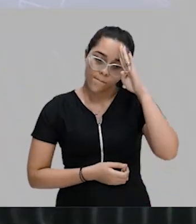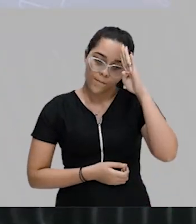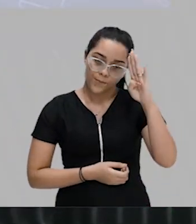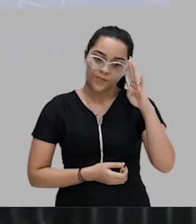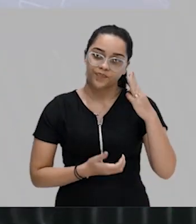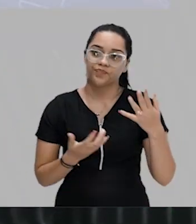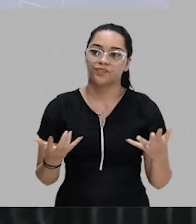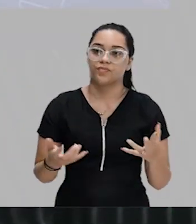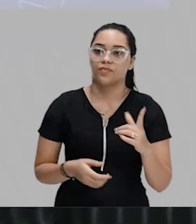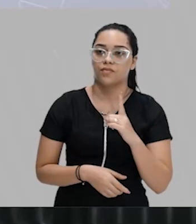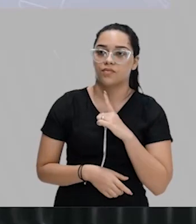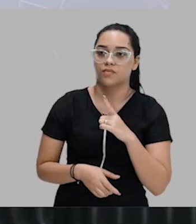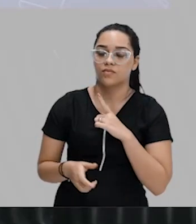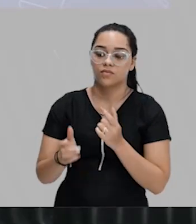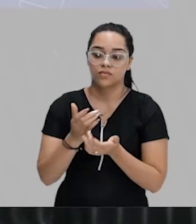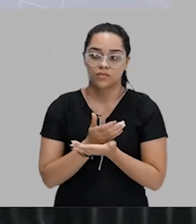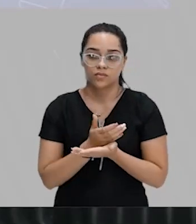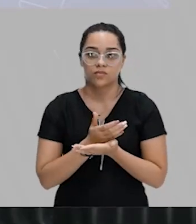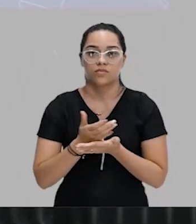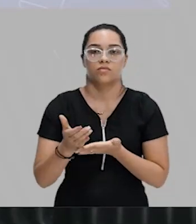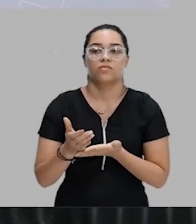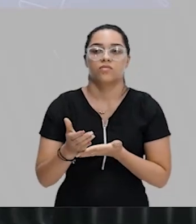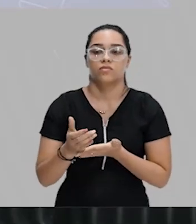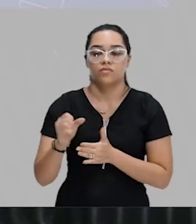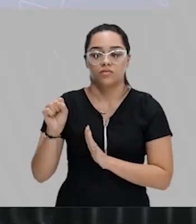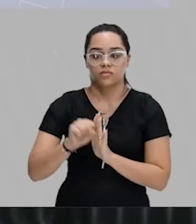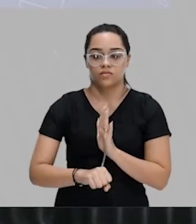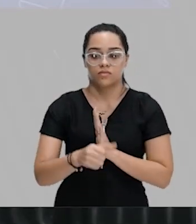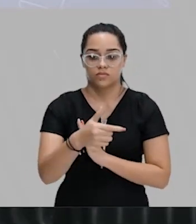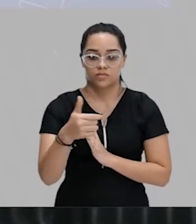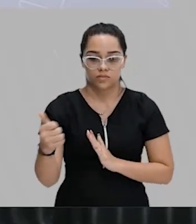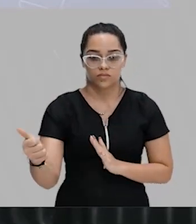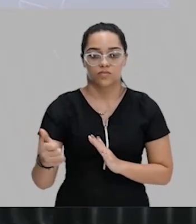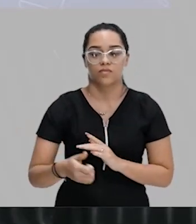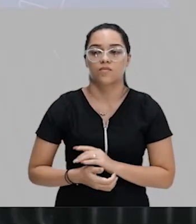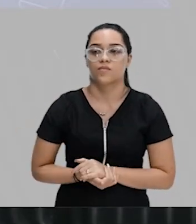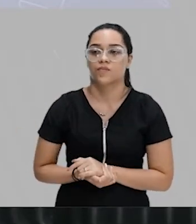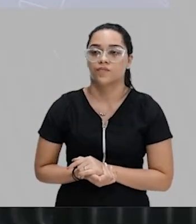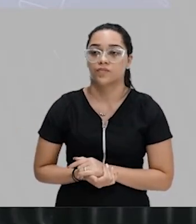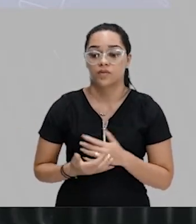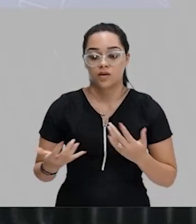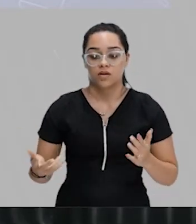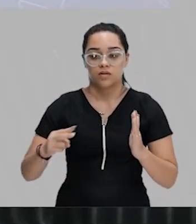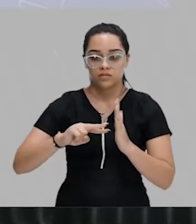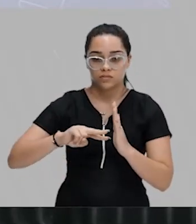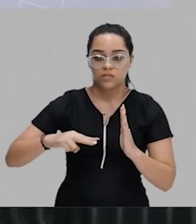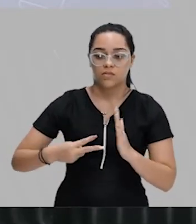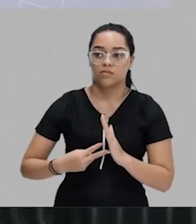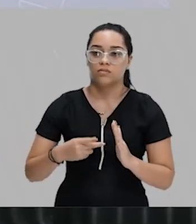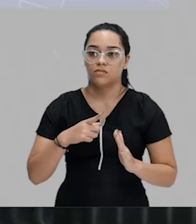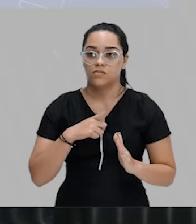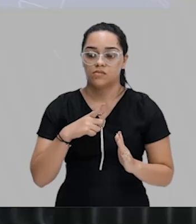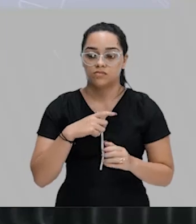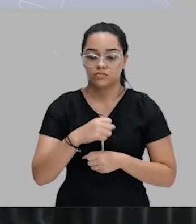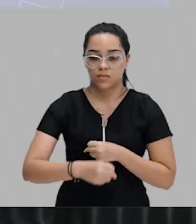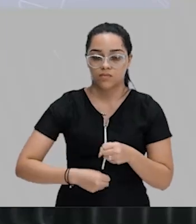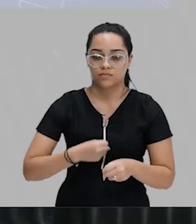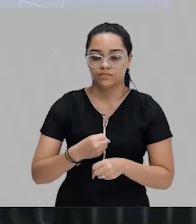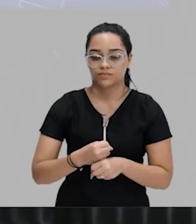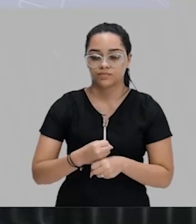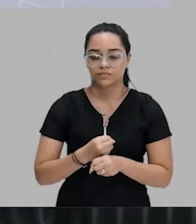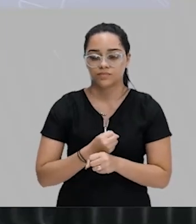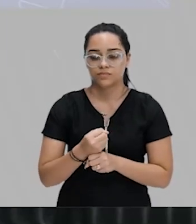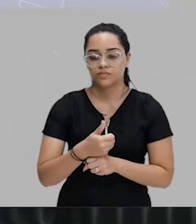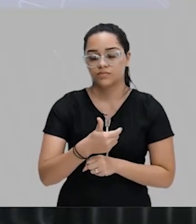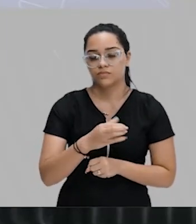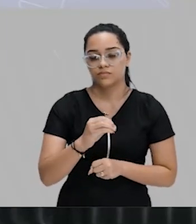principalmente a partir do início do século XXI. Ou seja, colocamos aí o ano 2000, que é o